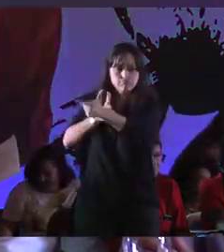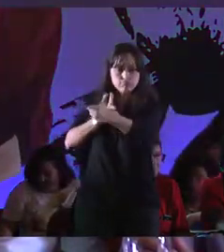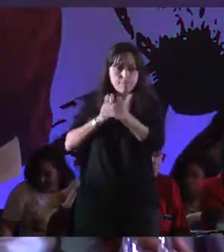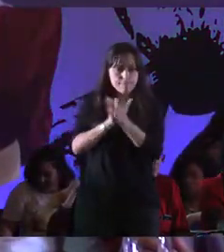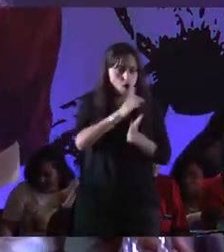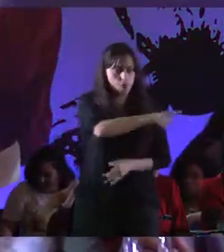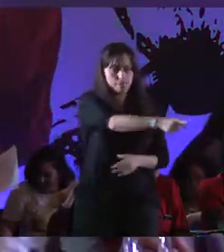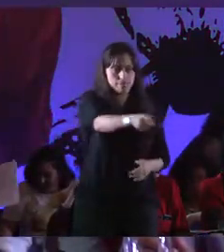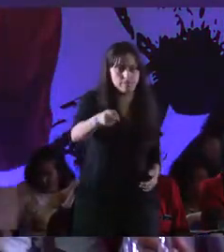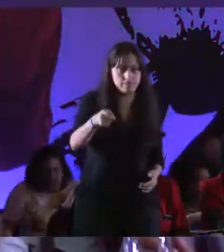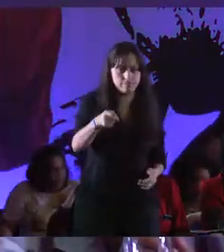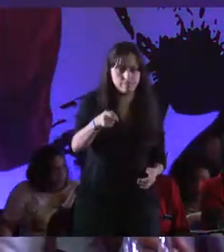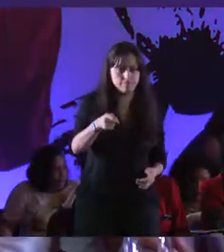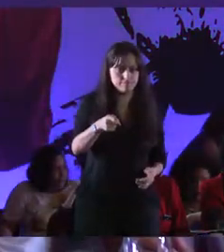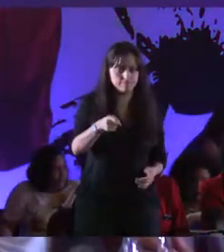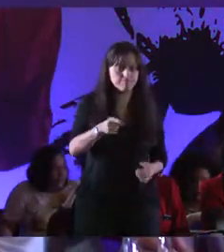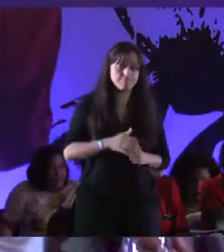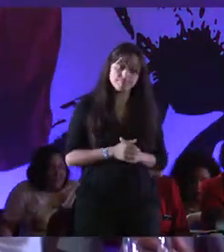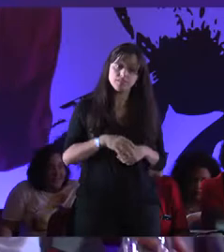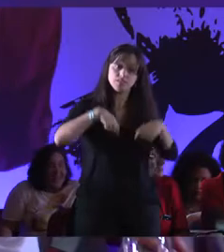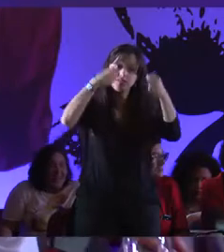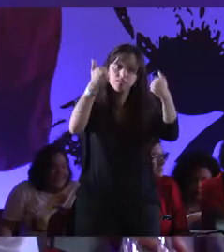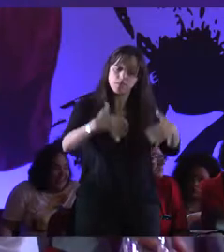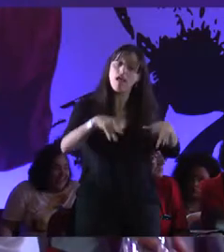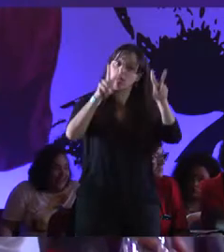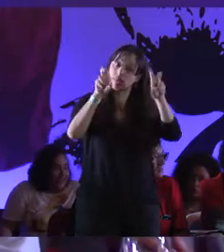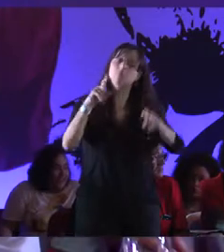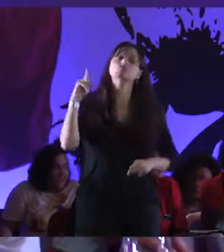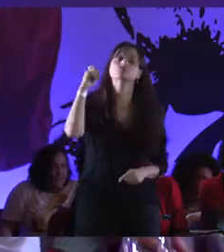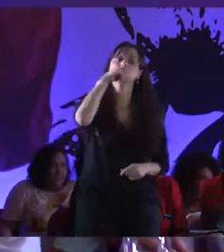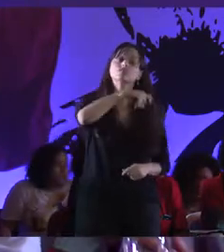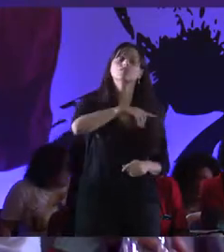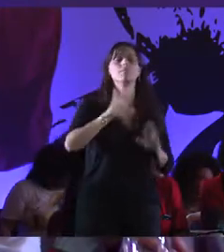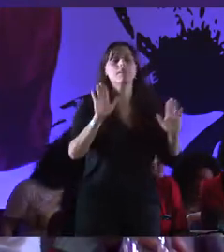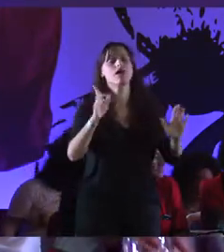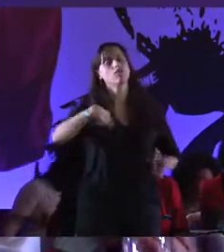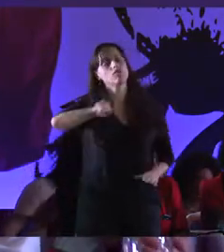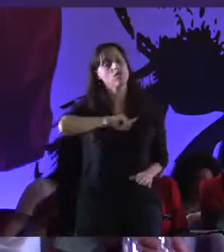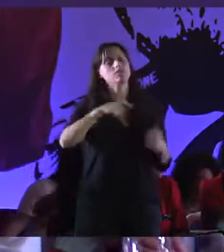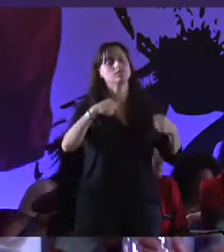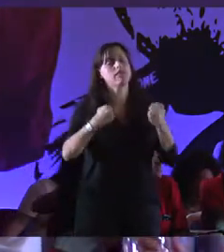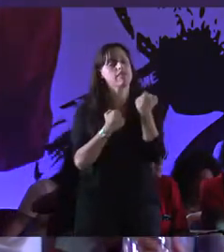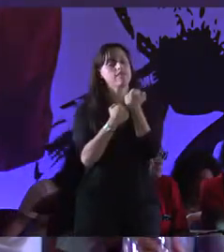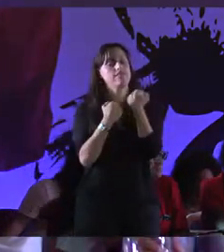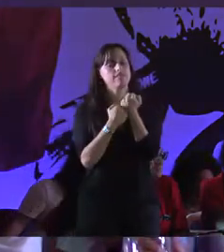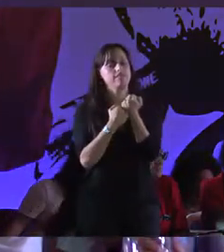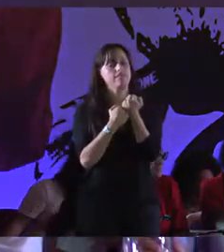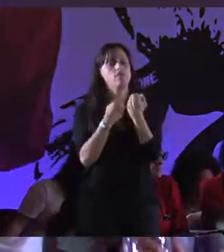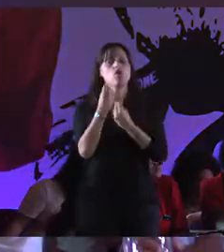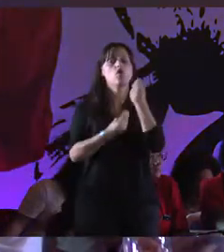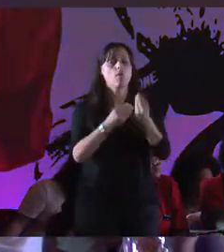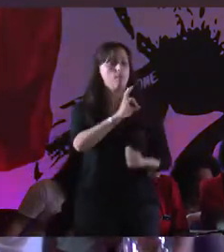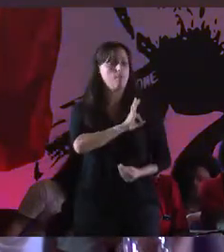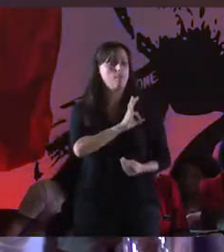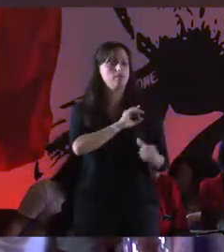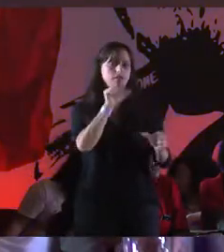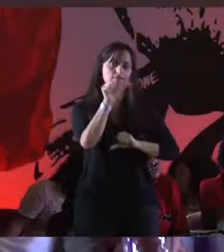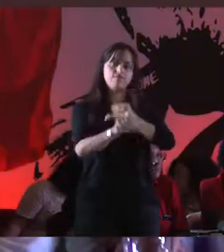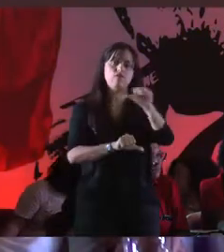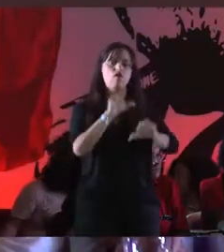tudo isso para dizer que esse tema é complexo, mas nós temos que defender uma reforma da polícia,